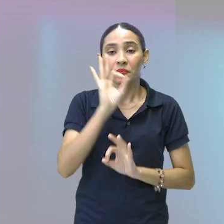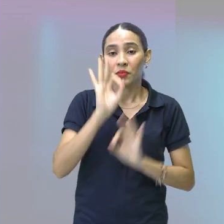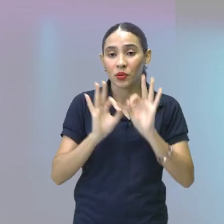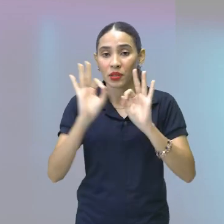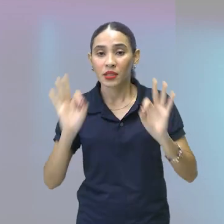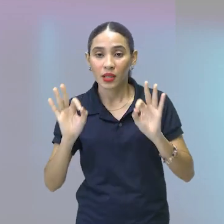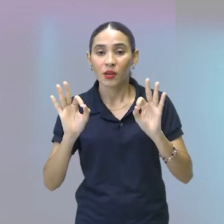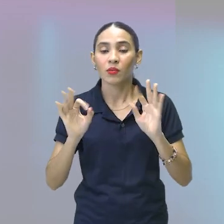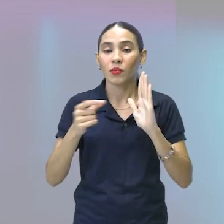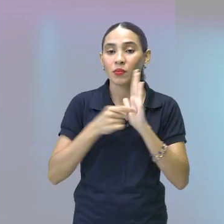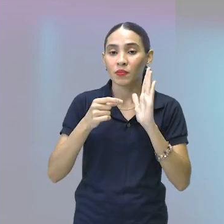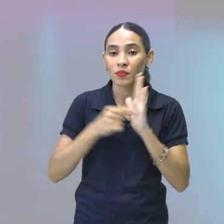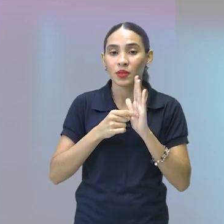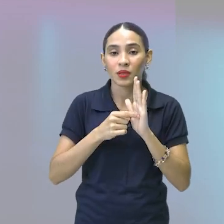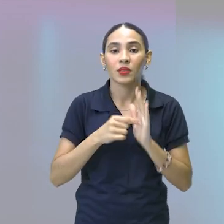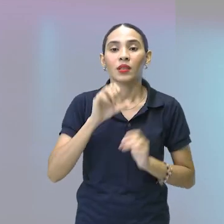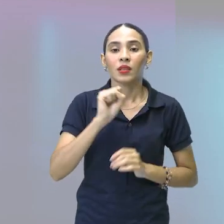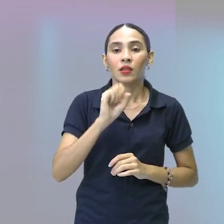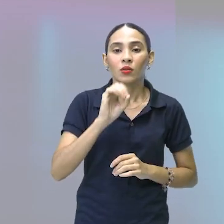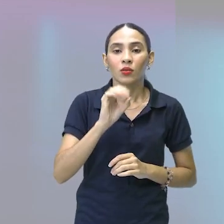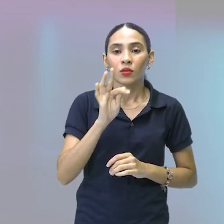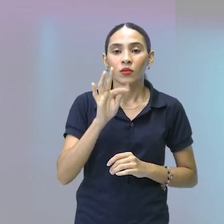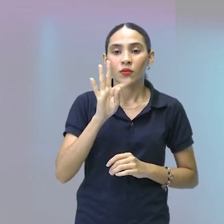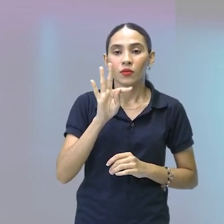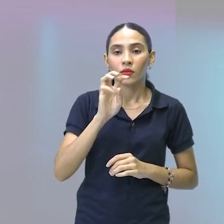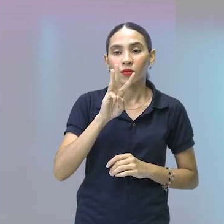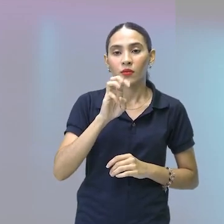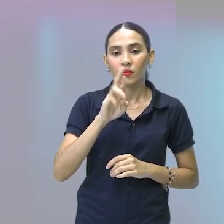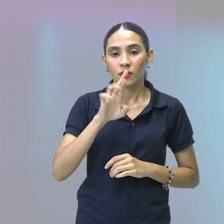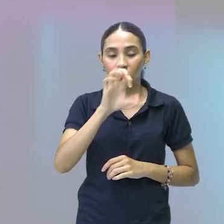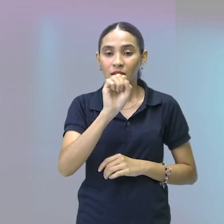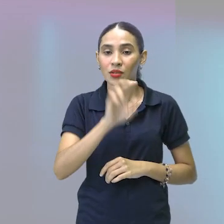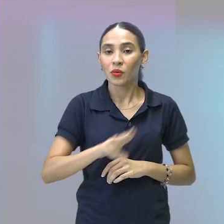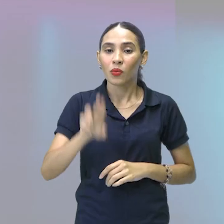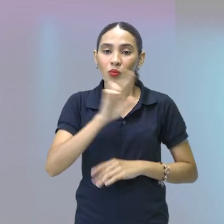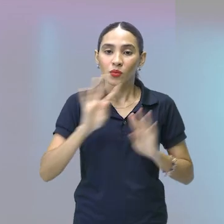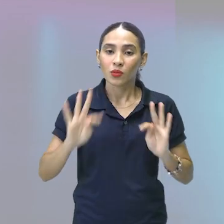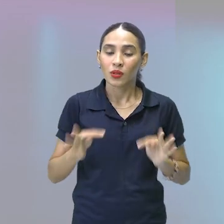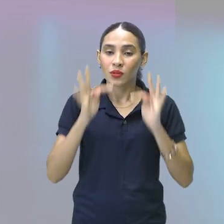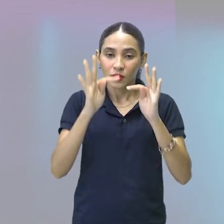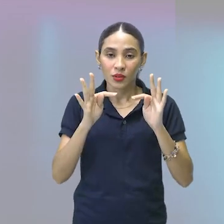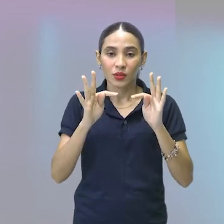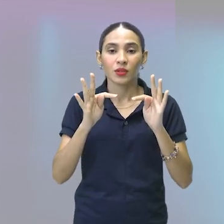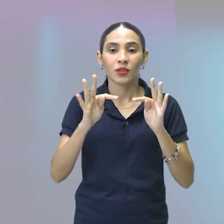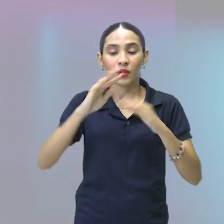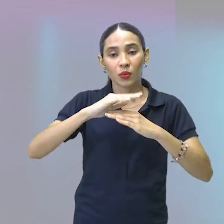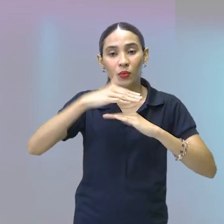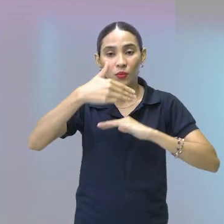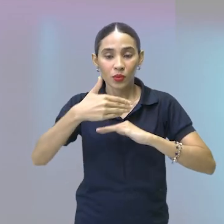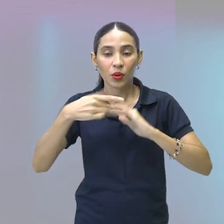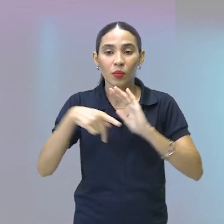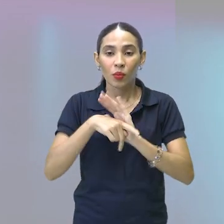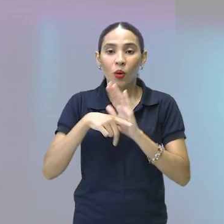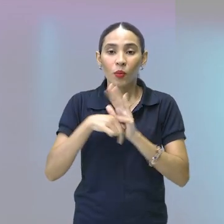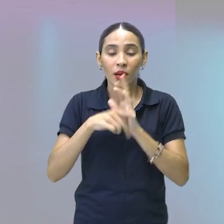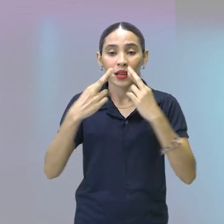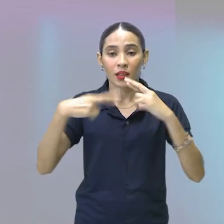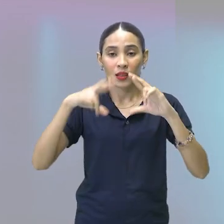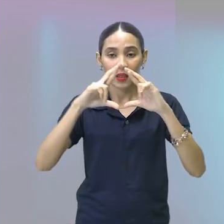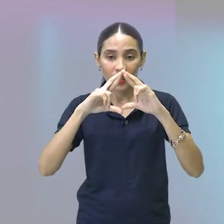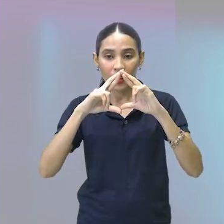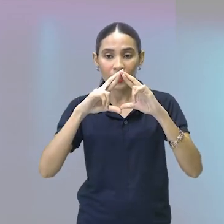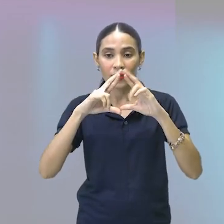de colaboração online são softwares que usam as tecnologias de computação